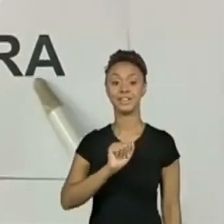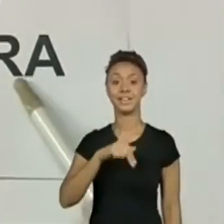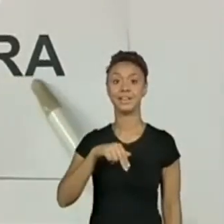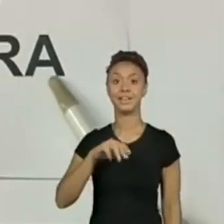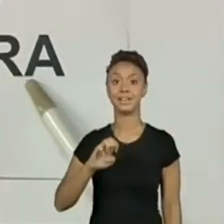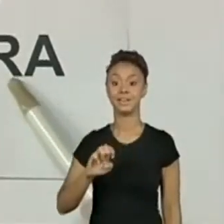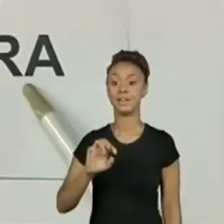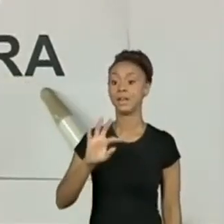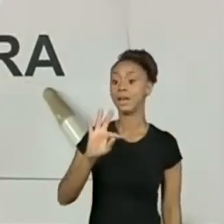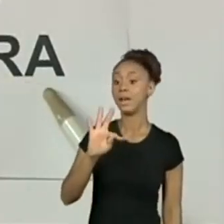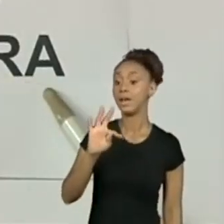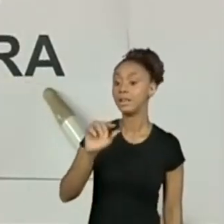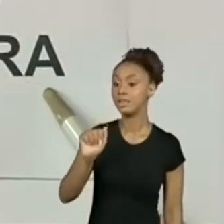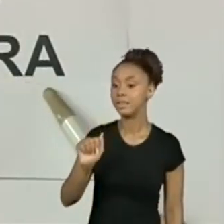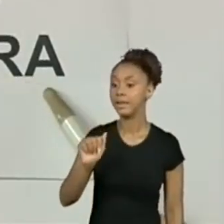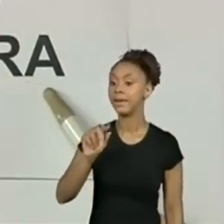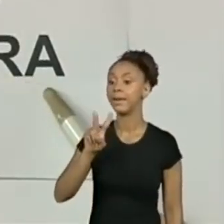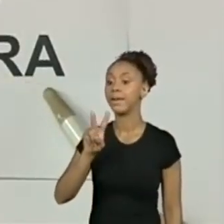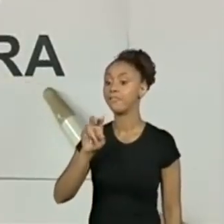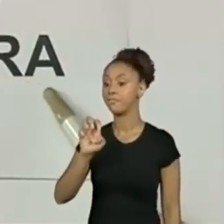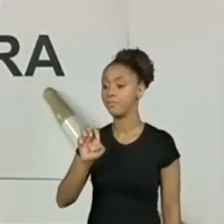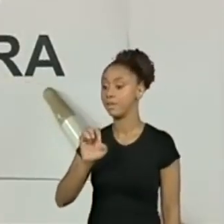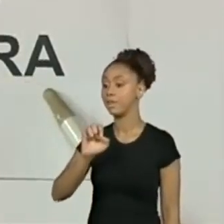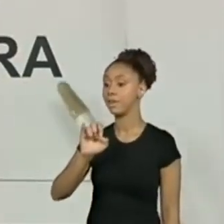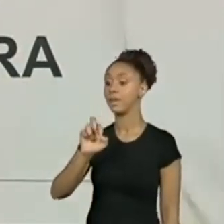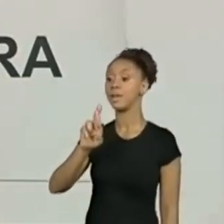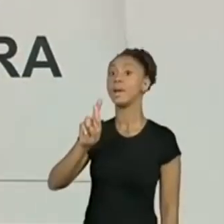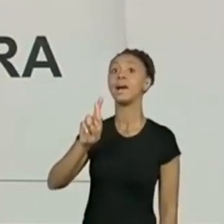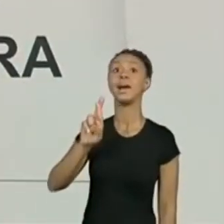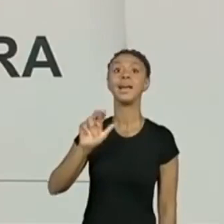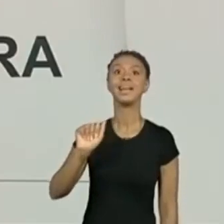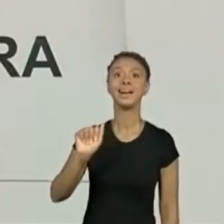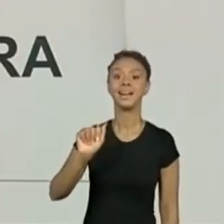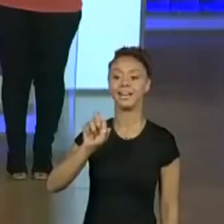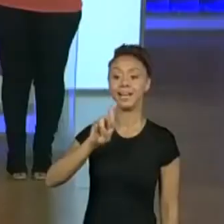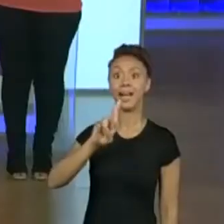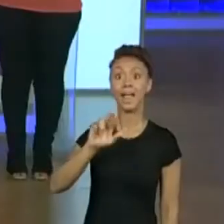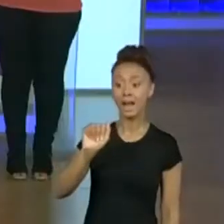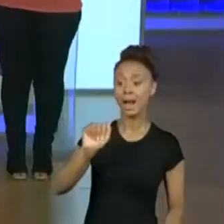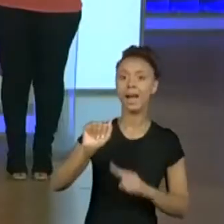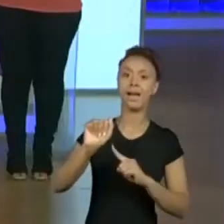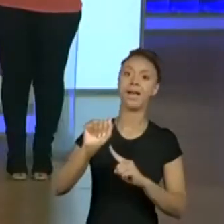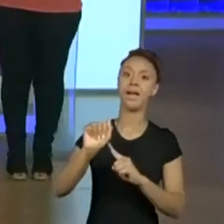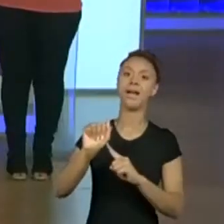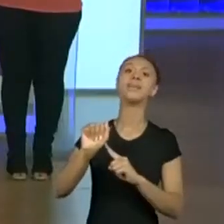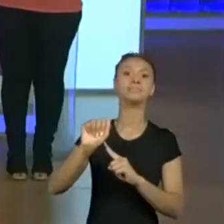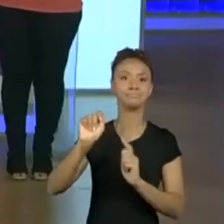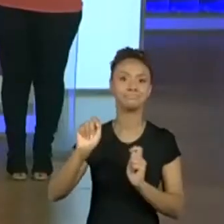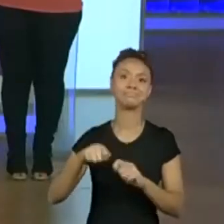Taveira. Ó o Rá para fazer o Fera. Isso. Taveira.